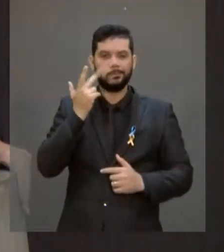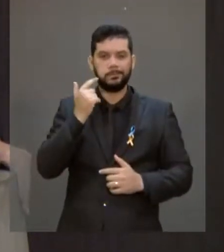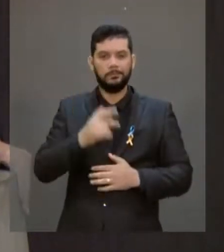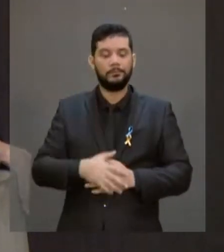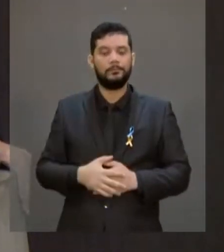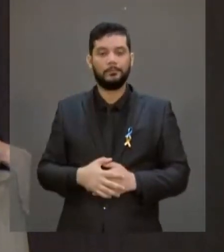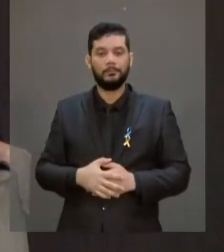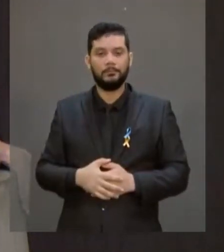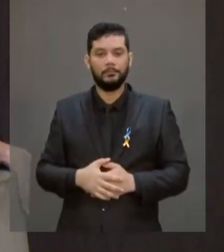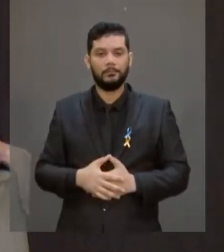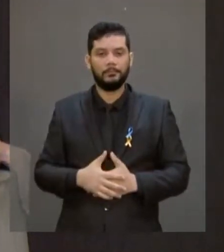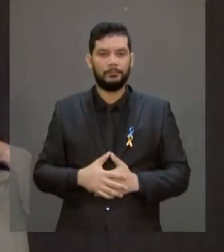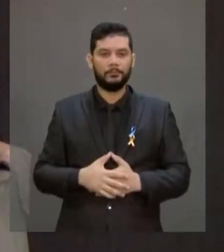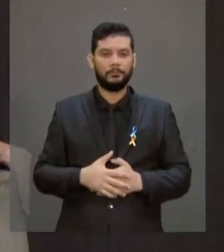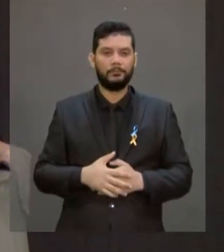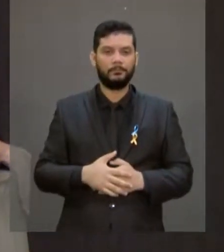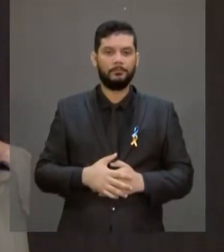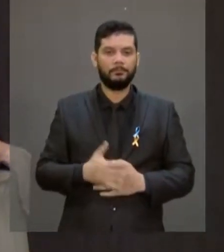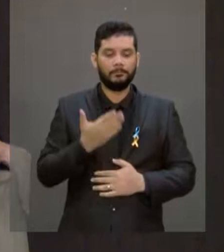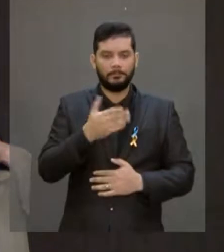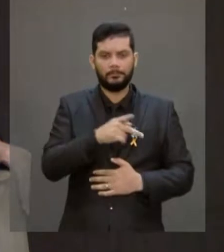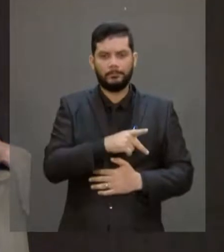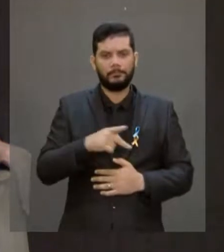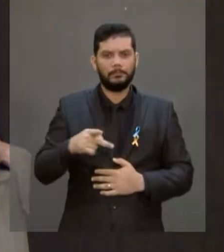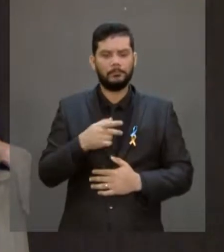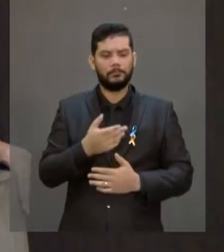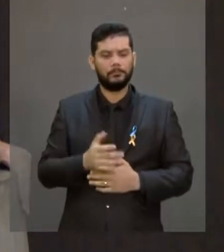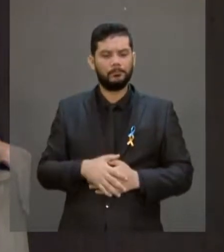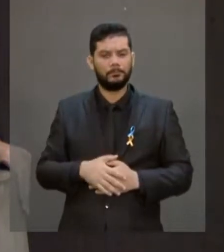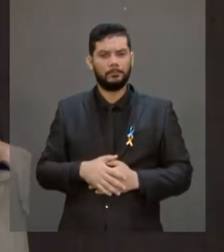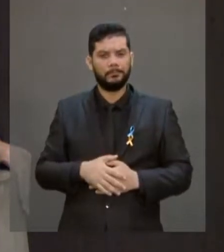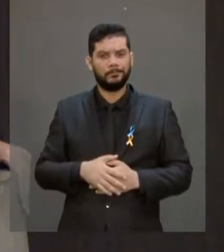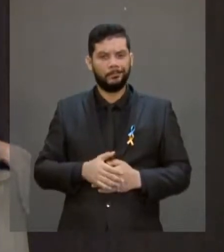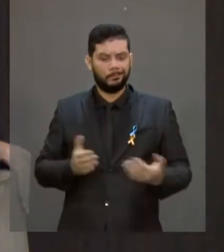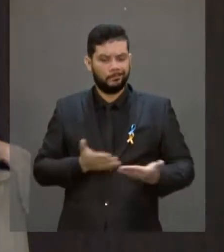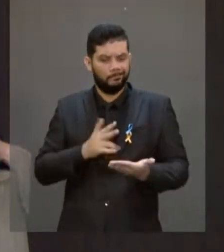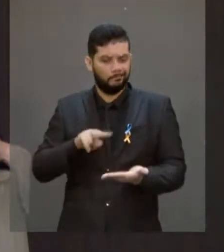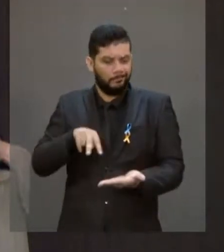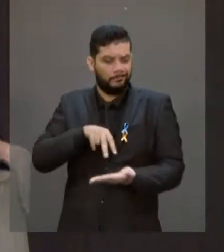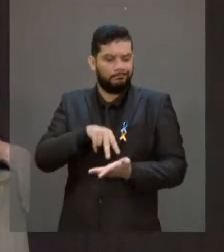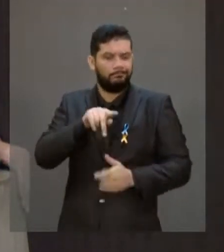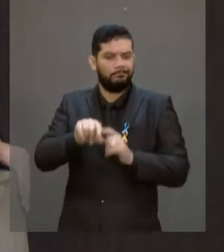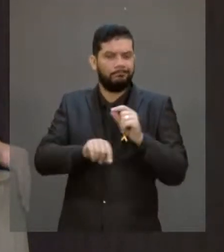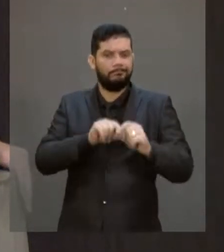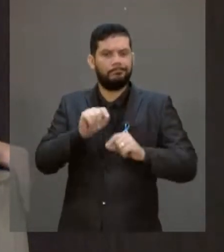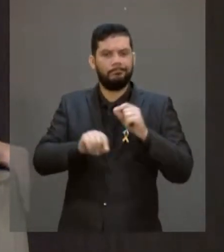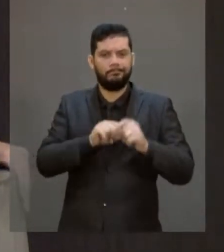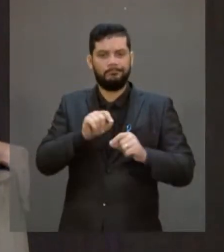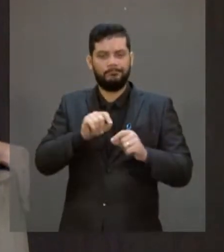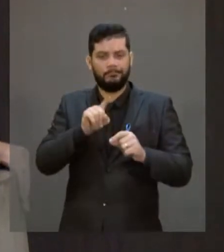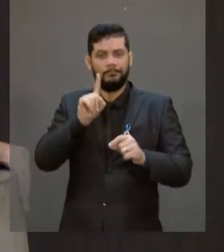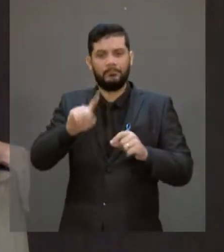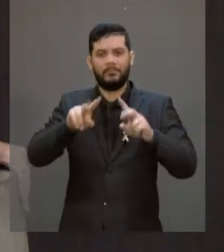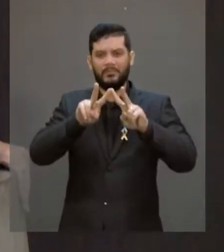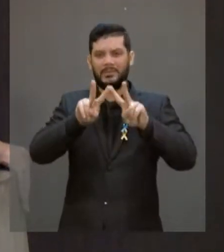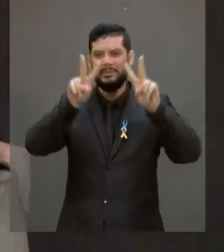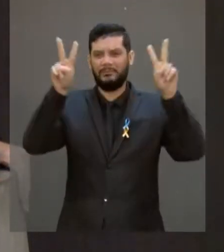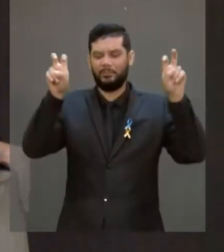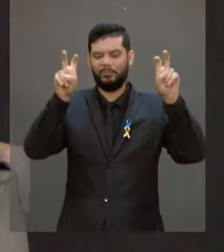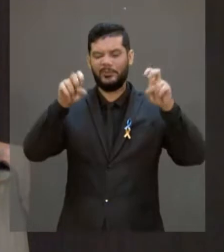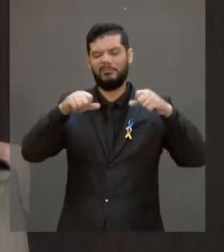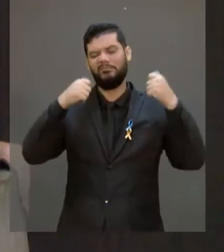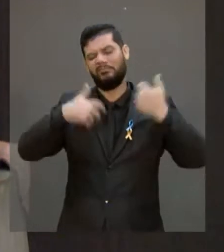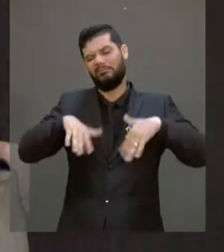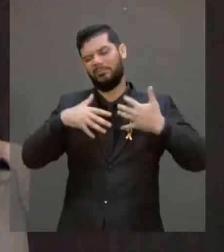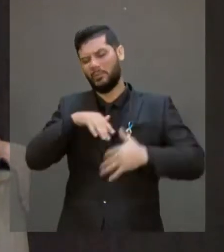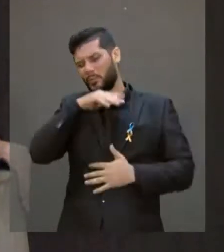Senhor presidente, o que me traz a essa tribuna é de um dos assuntos mais dilacerantes